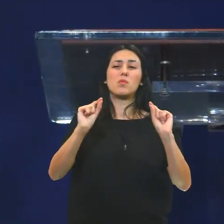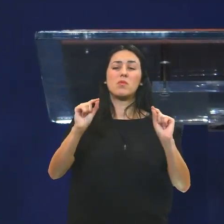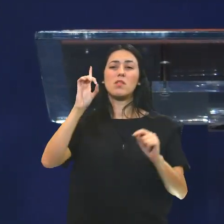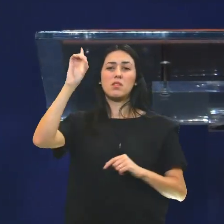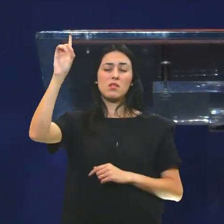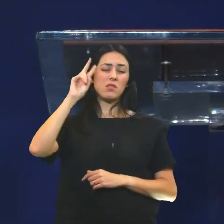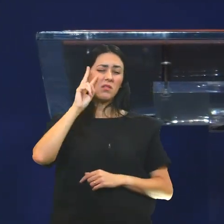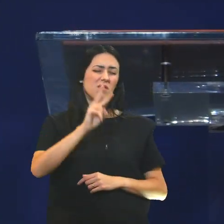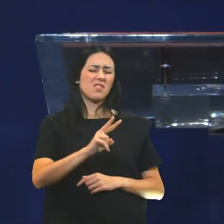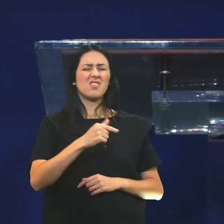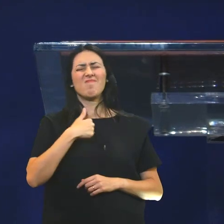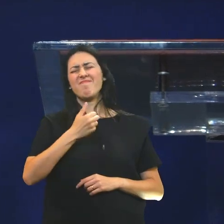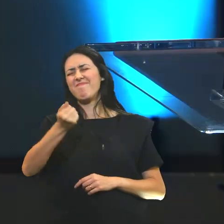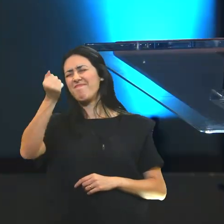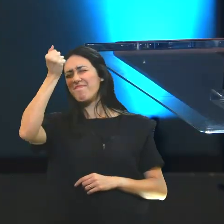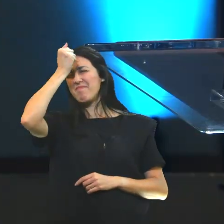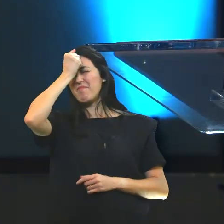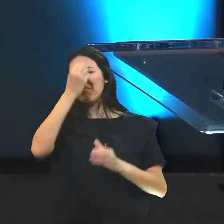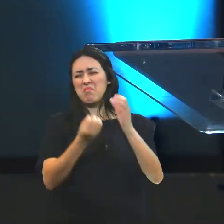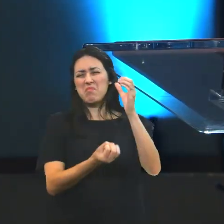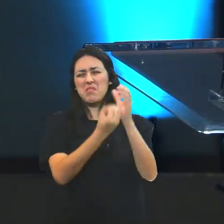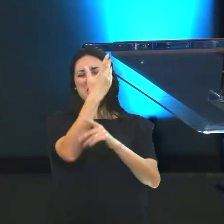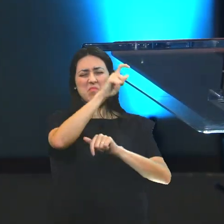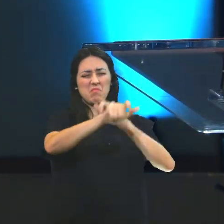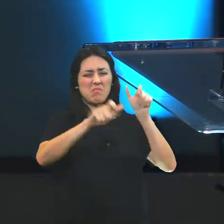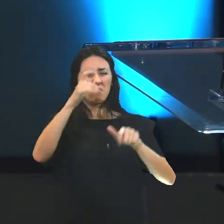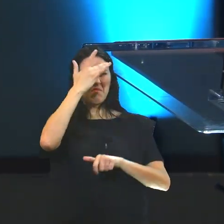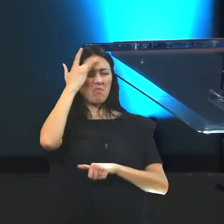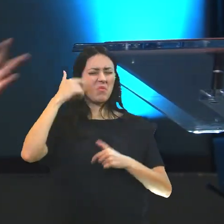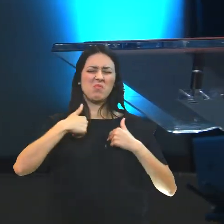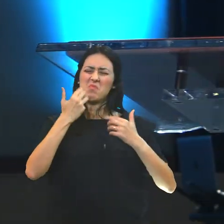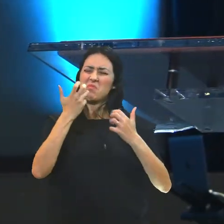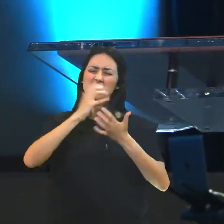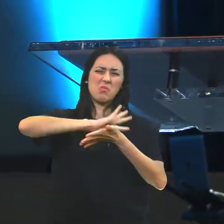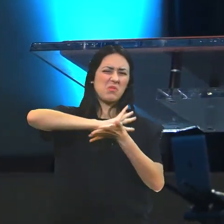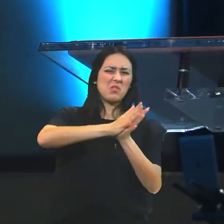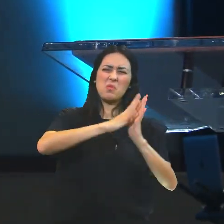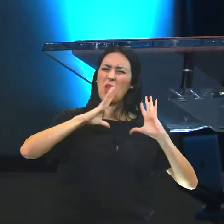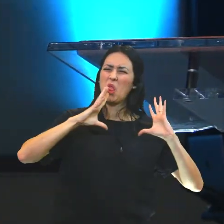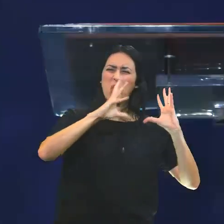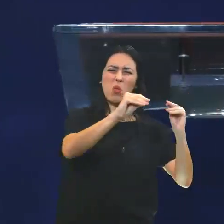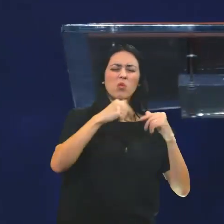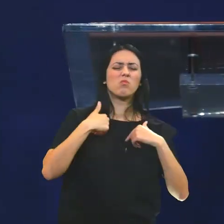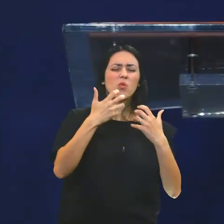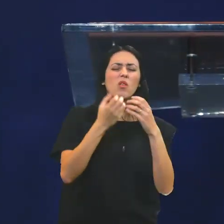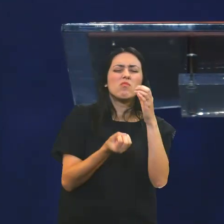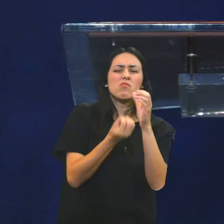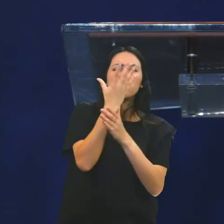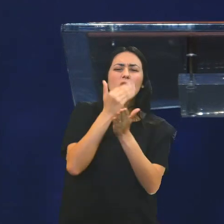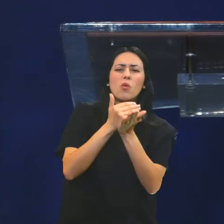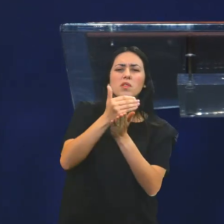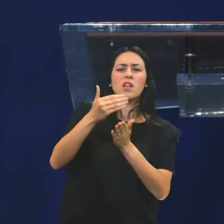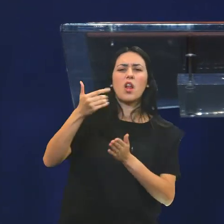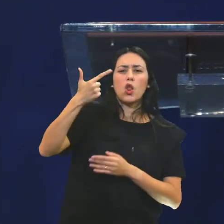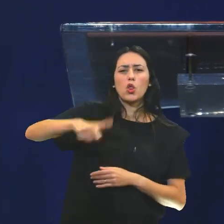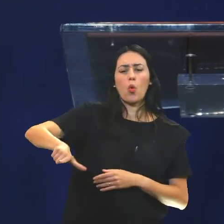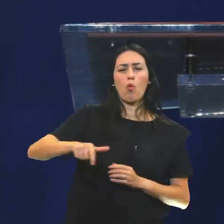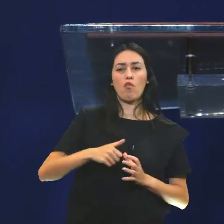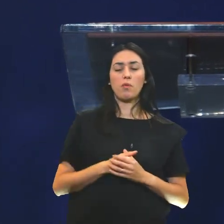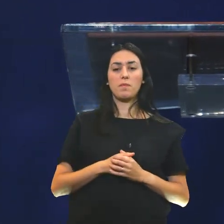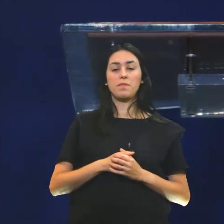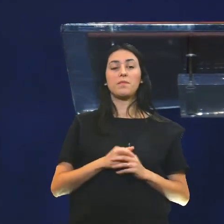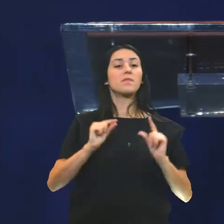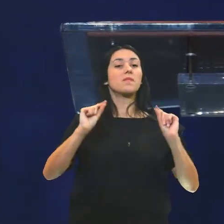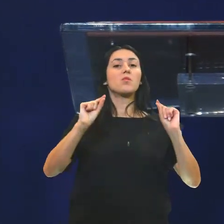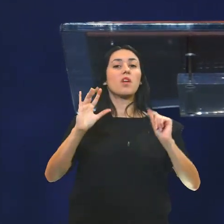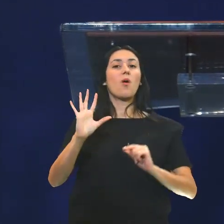me arrependi de ter criado a humanidade, vou destruir as coisas e começar tudo de novo. E sabe o que aconteceu? O resgate